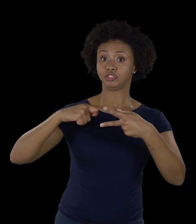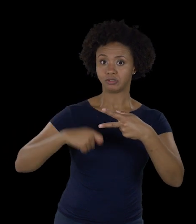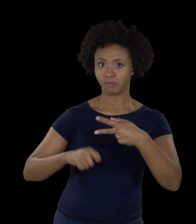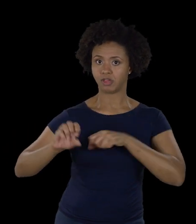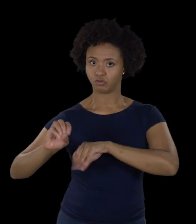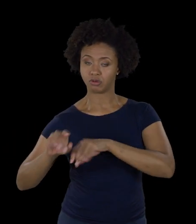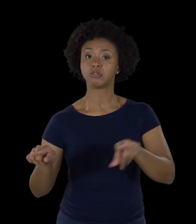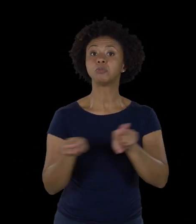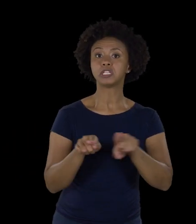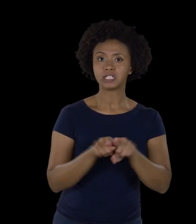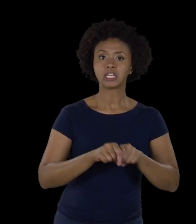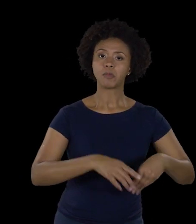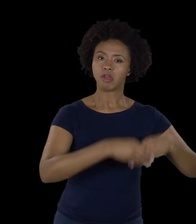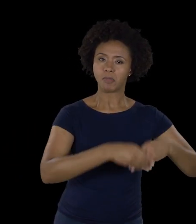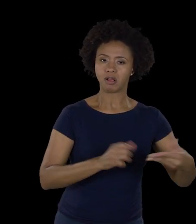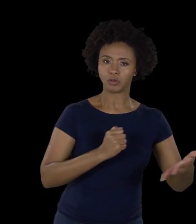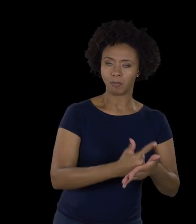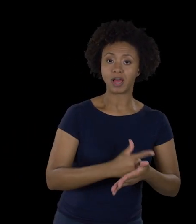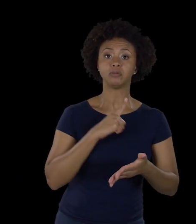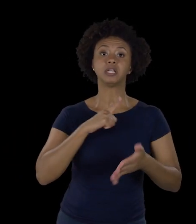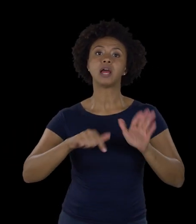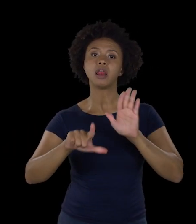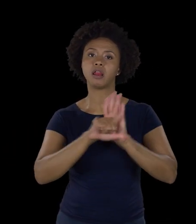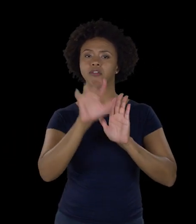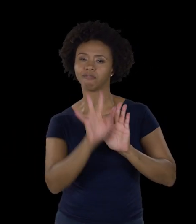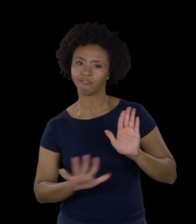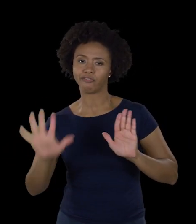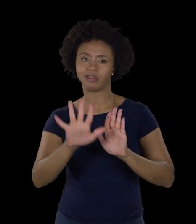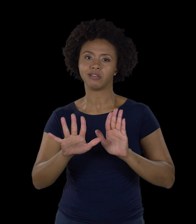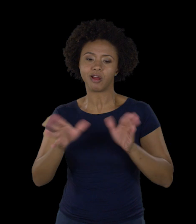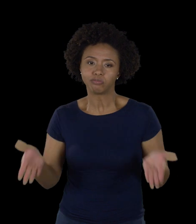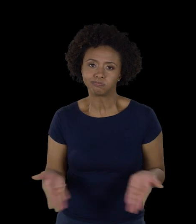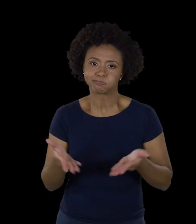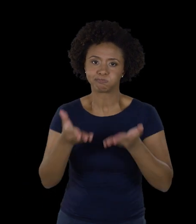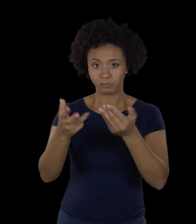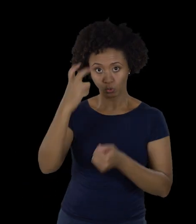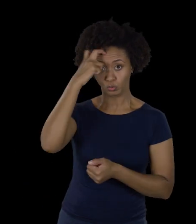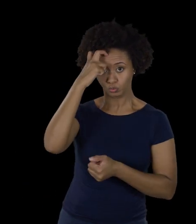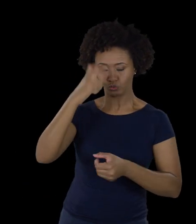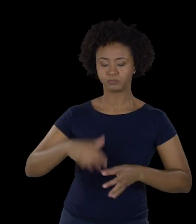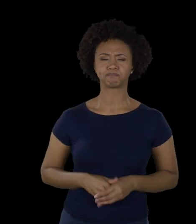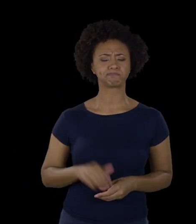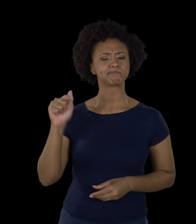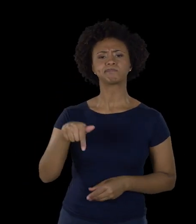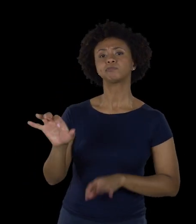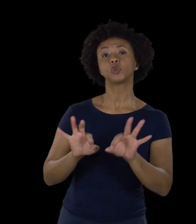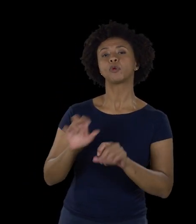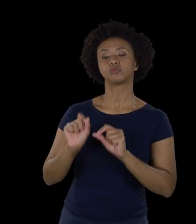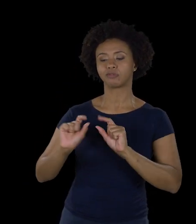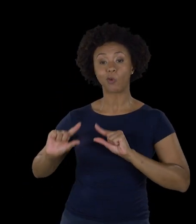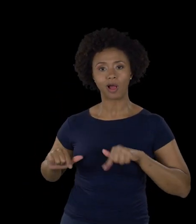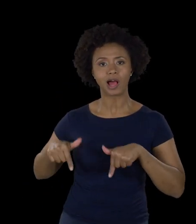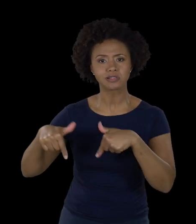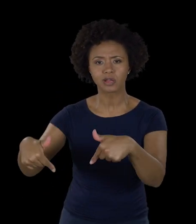Mercado Pago, através da Lei Federal de Incentivo à Cultura. Esse nosso projeto é uma ação cultural que a